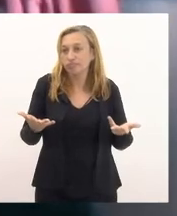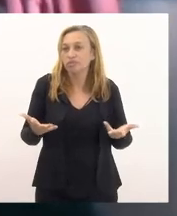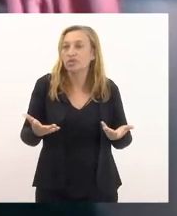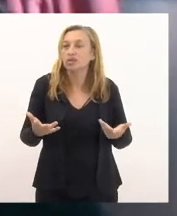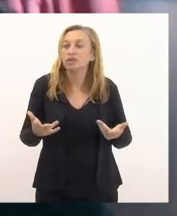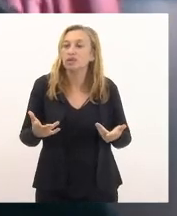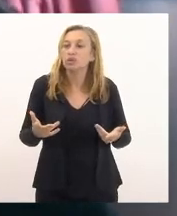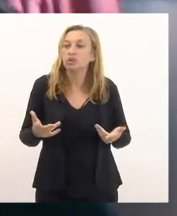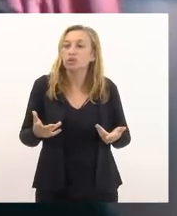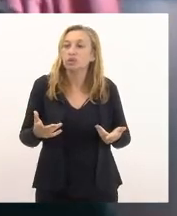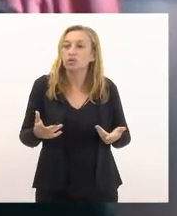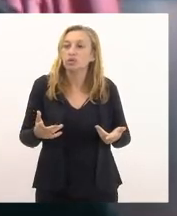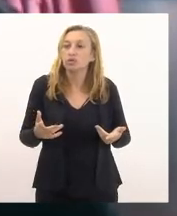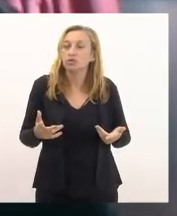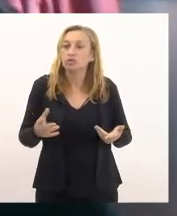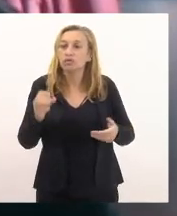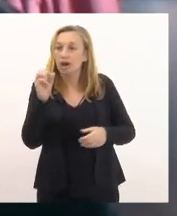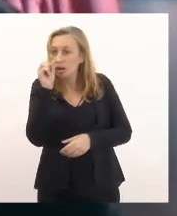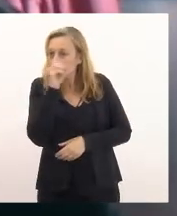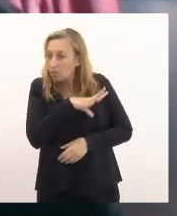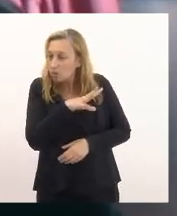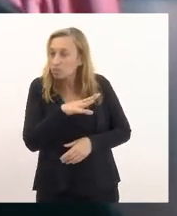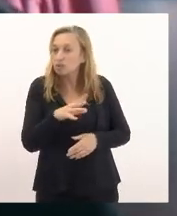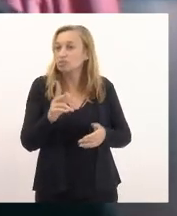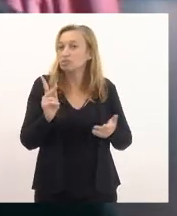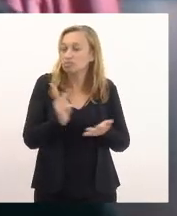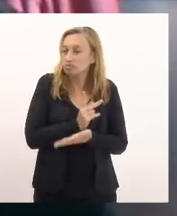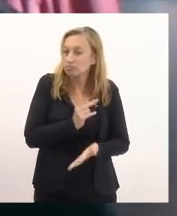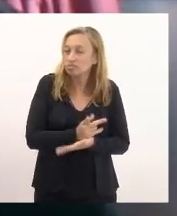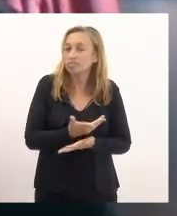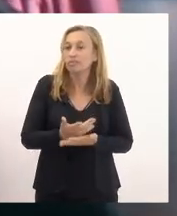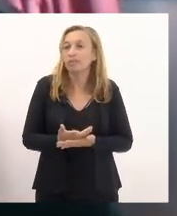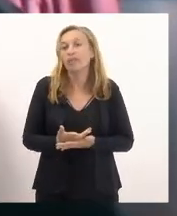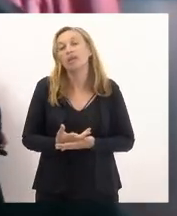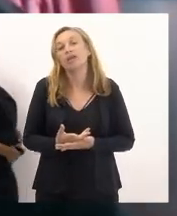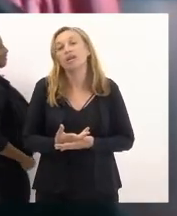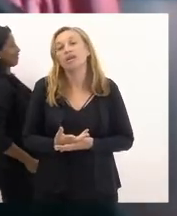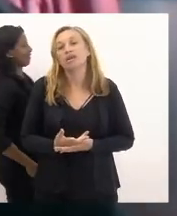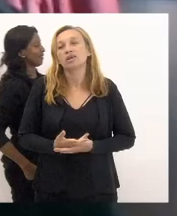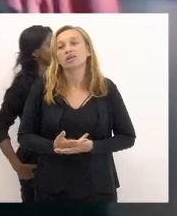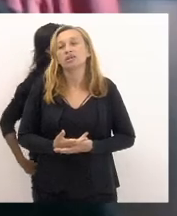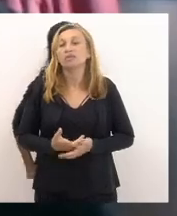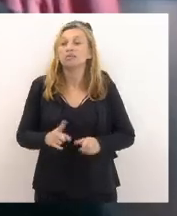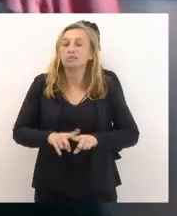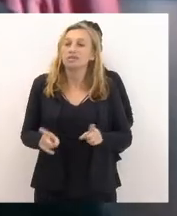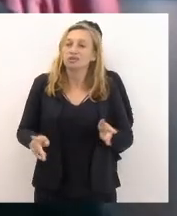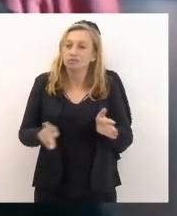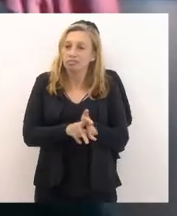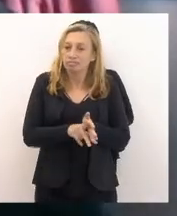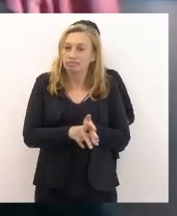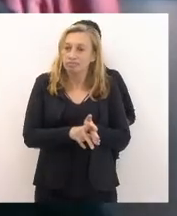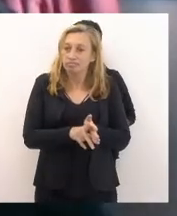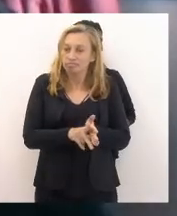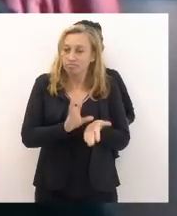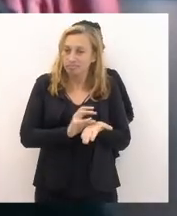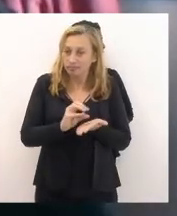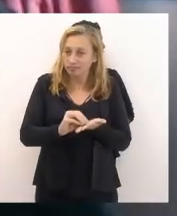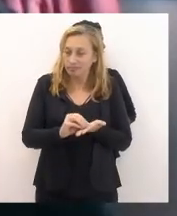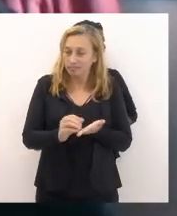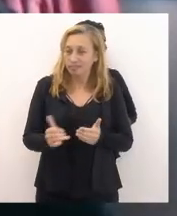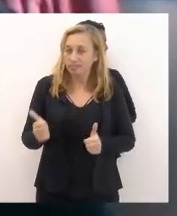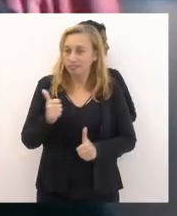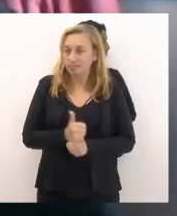evitando abusos, distorções, poderia caber. Mas o projeto em causa,